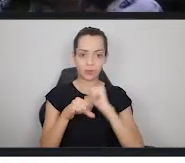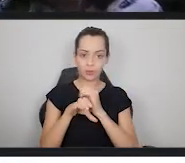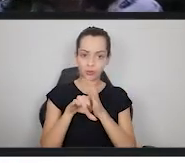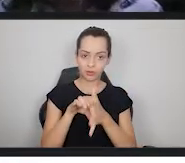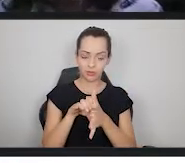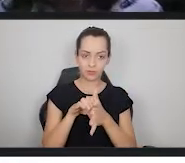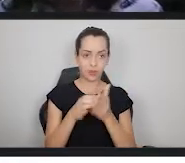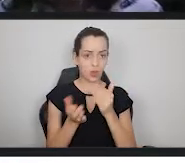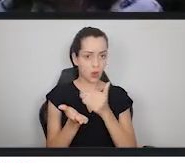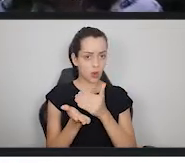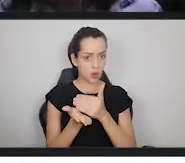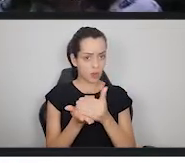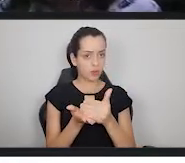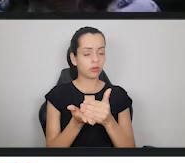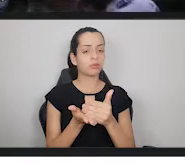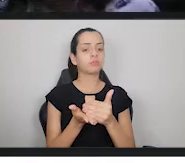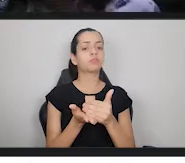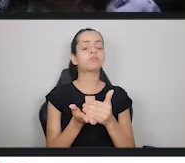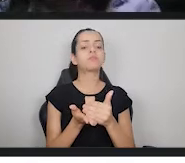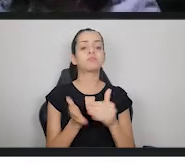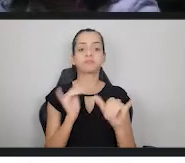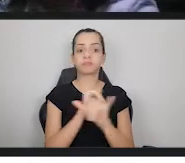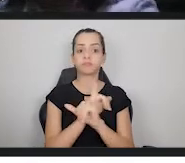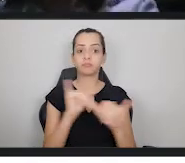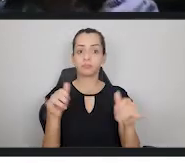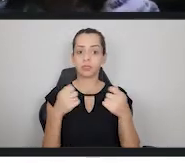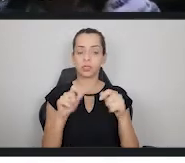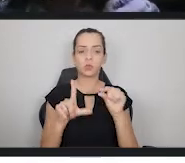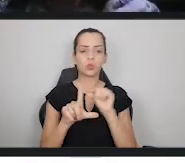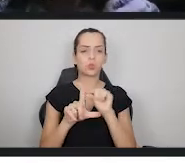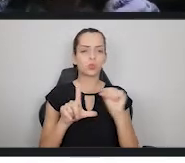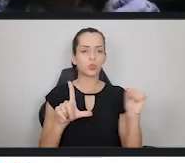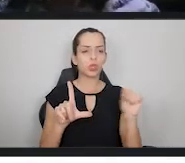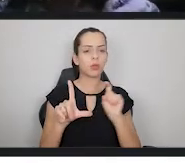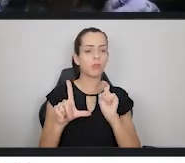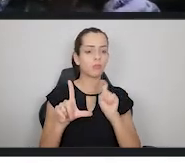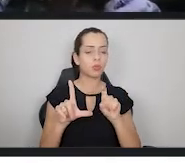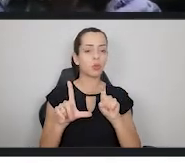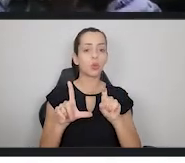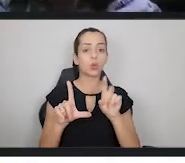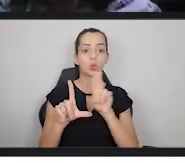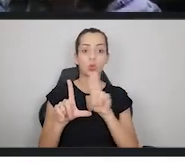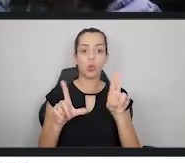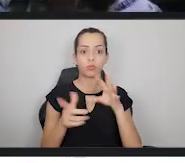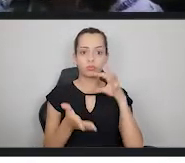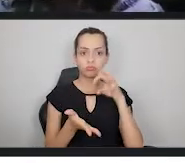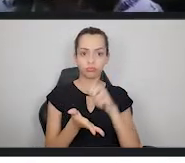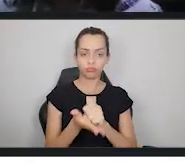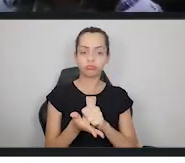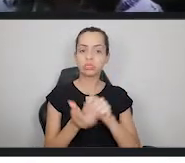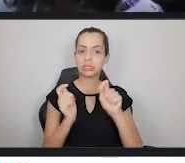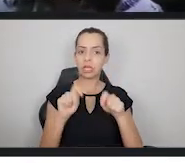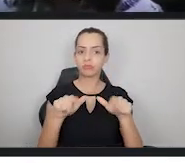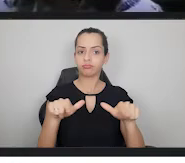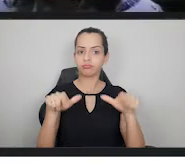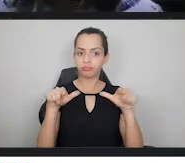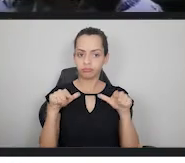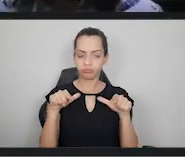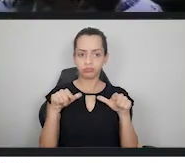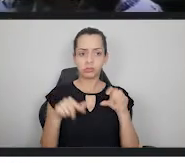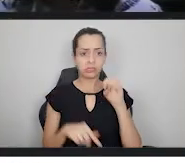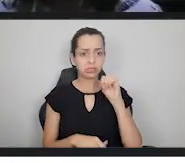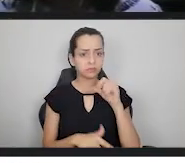o formulário de presença necessário para a certificação será disponibilizado ao final do evento. Caso a transmissão